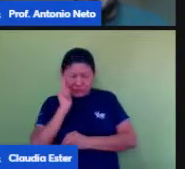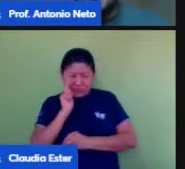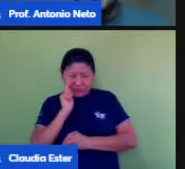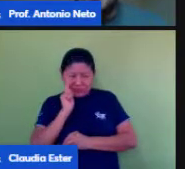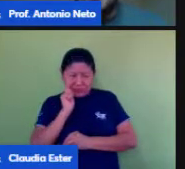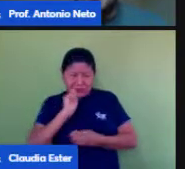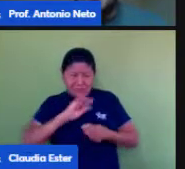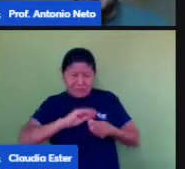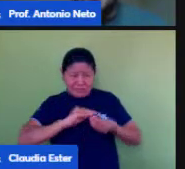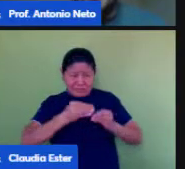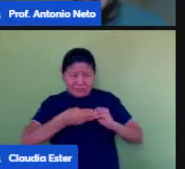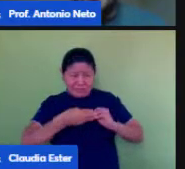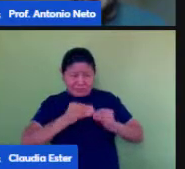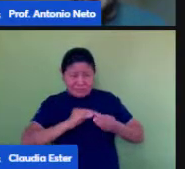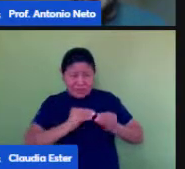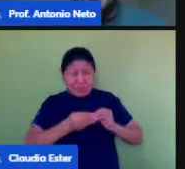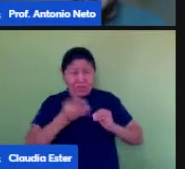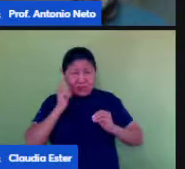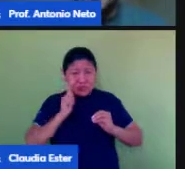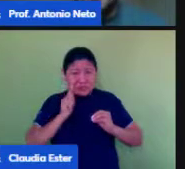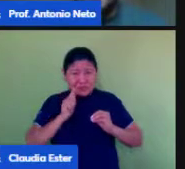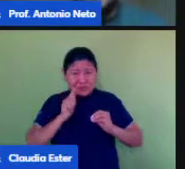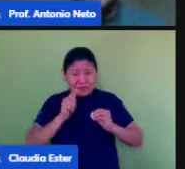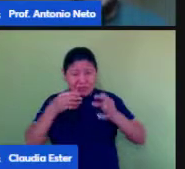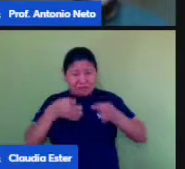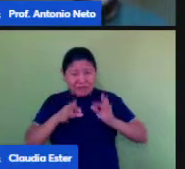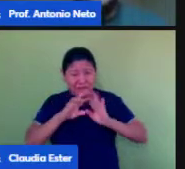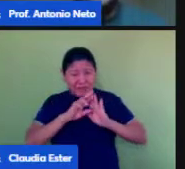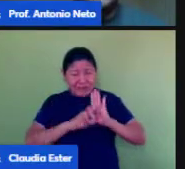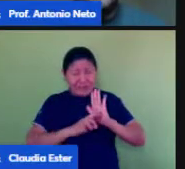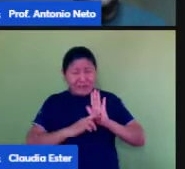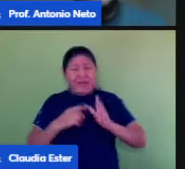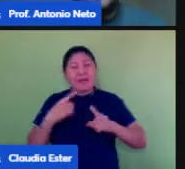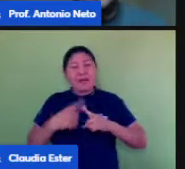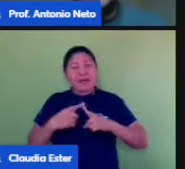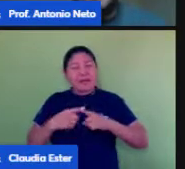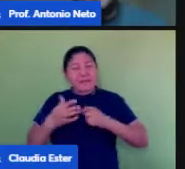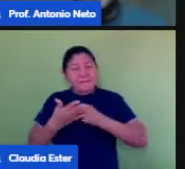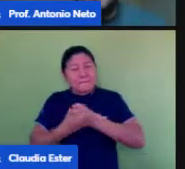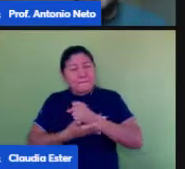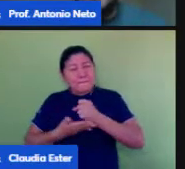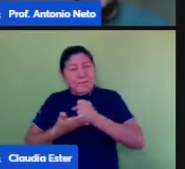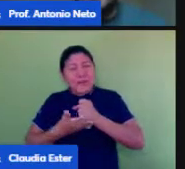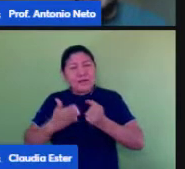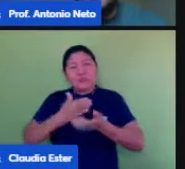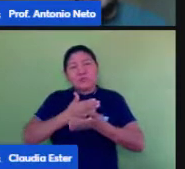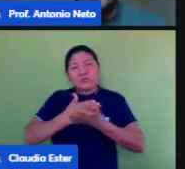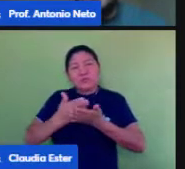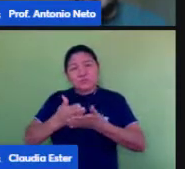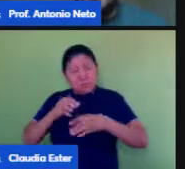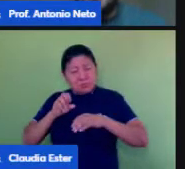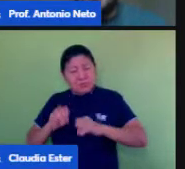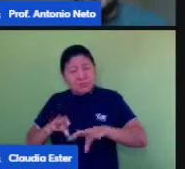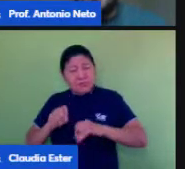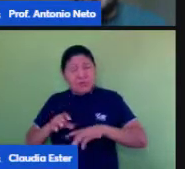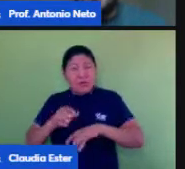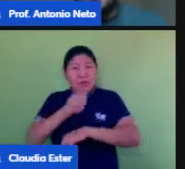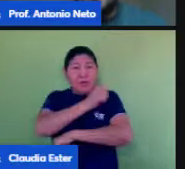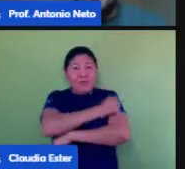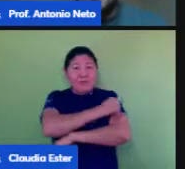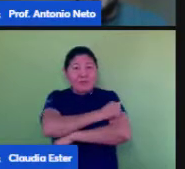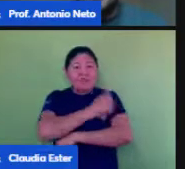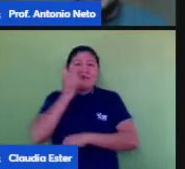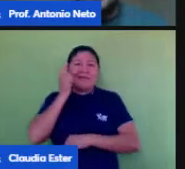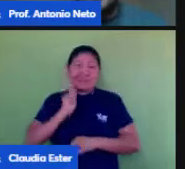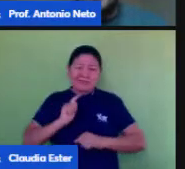esses comandos. Por quê? São princípios básicos de um raciocínio, para que o aluno consiga realizar.